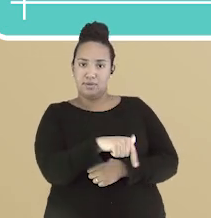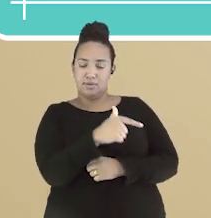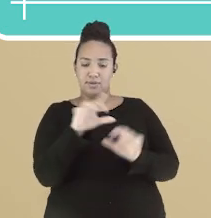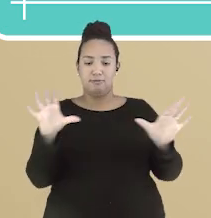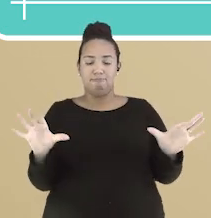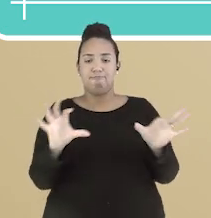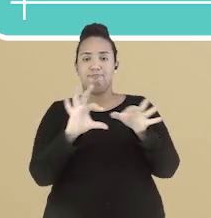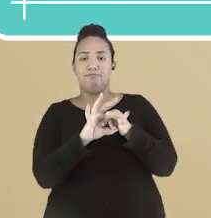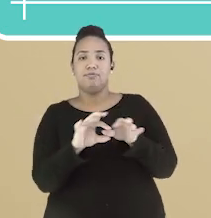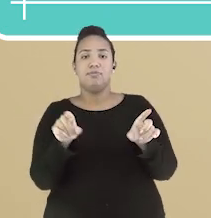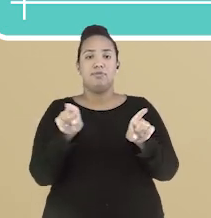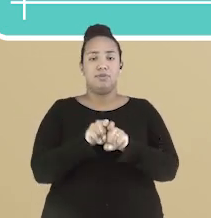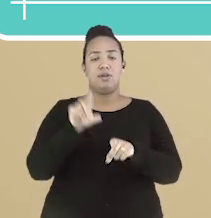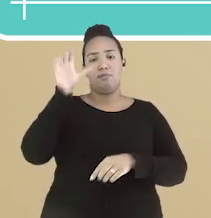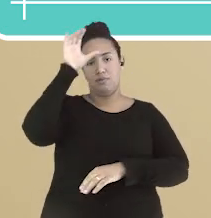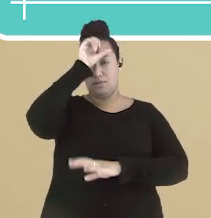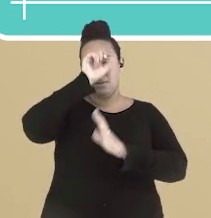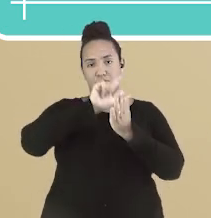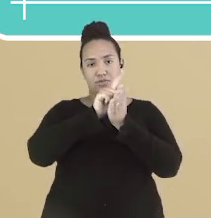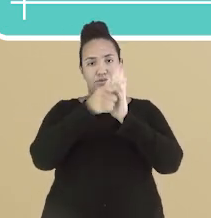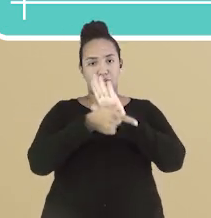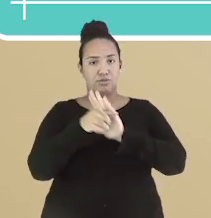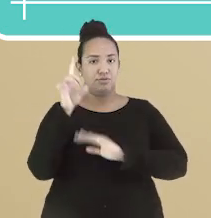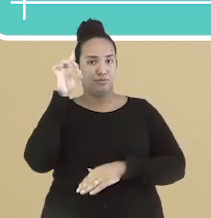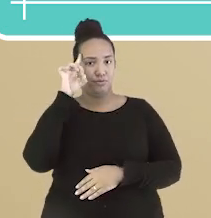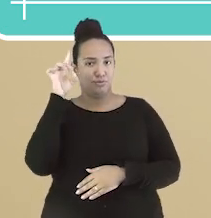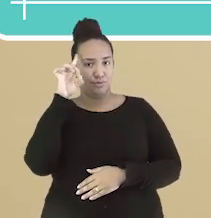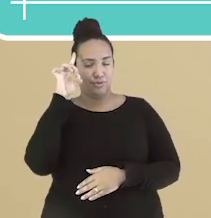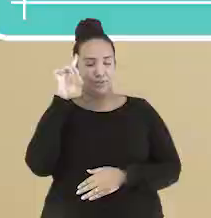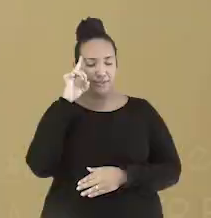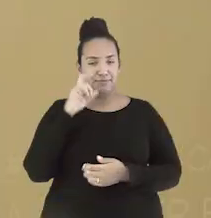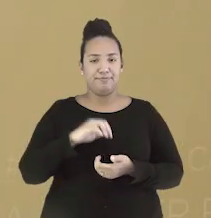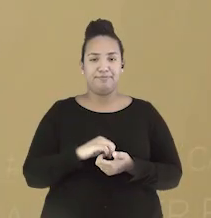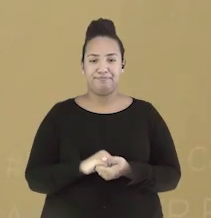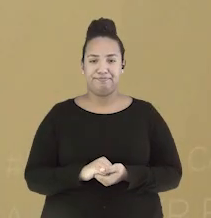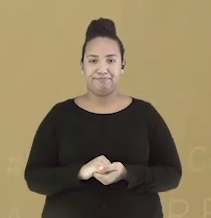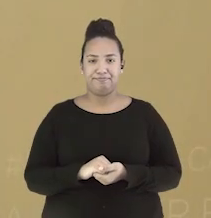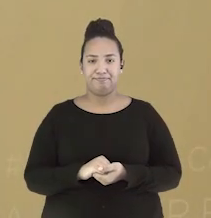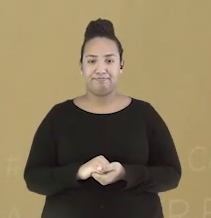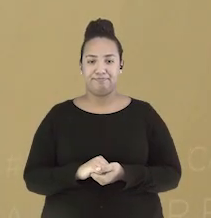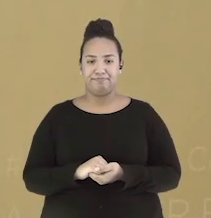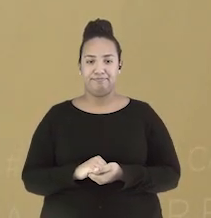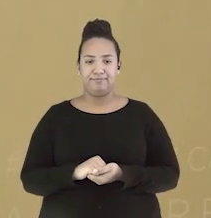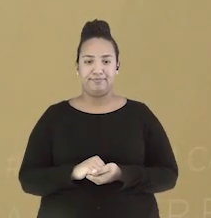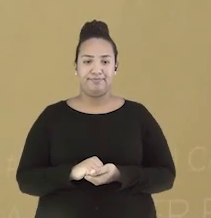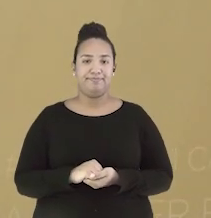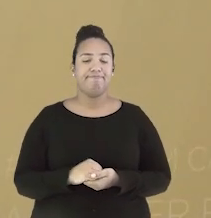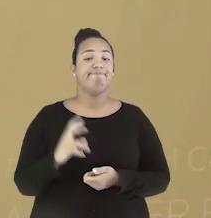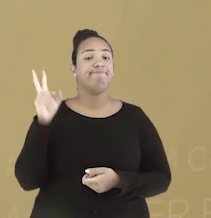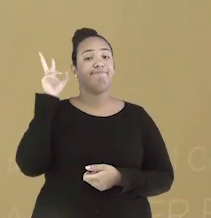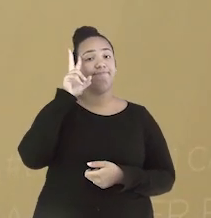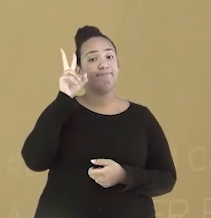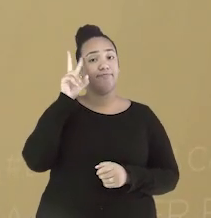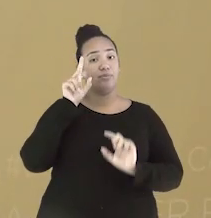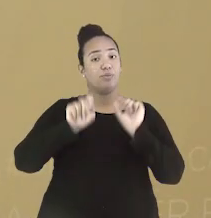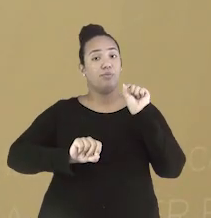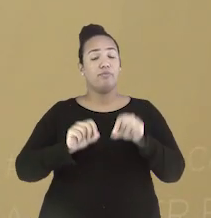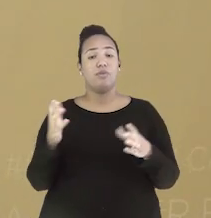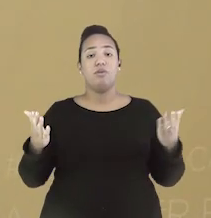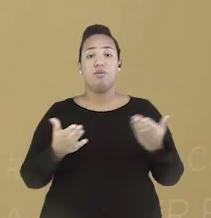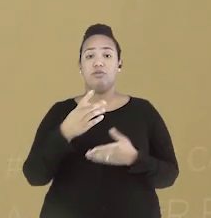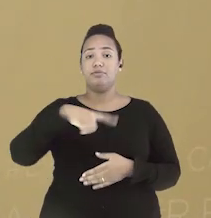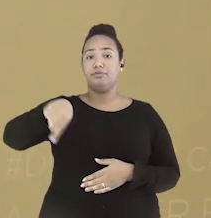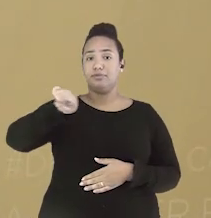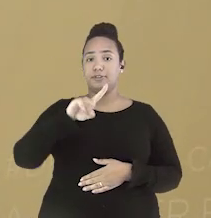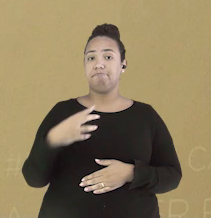a importância do gênero infográfico no cotidiano. Não se esqueça que agora você pode marcar